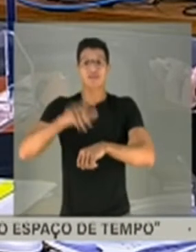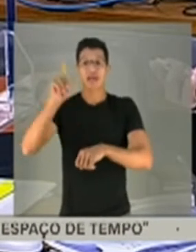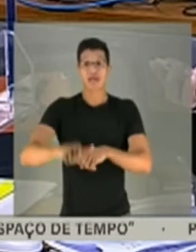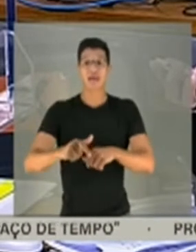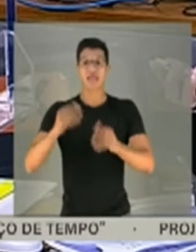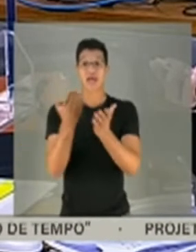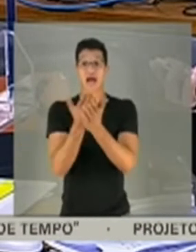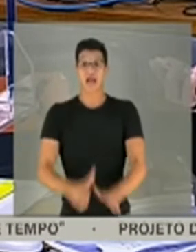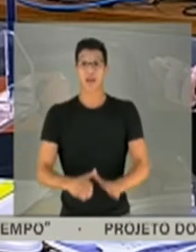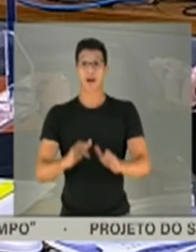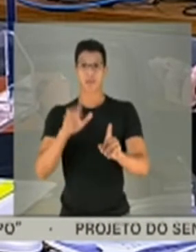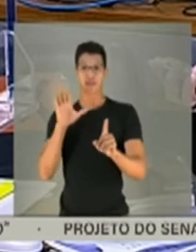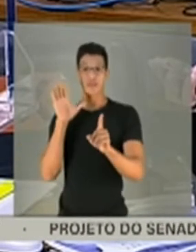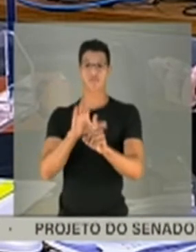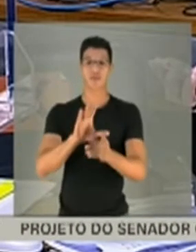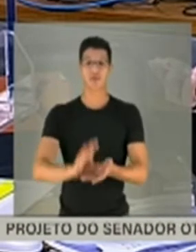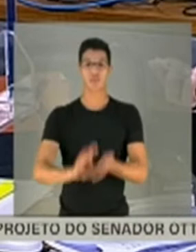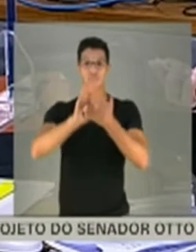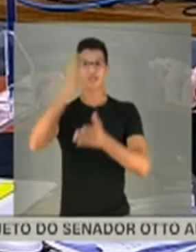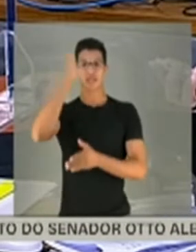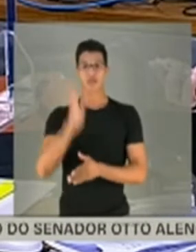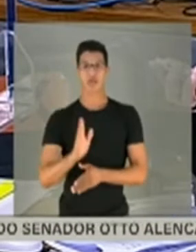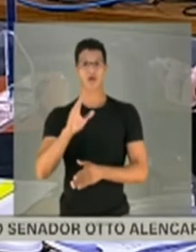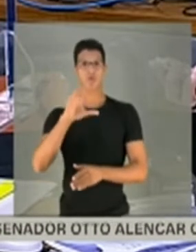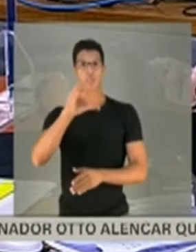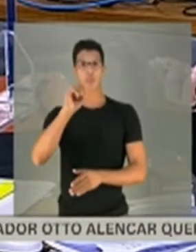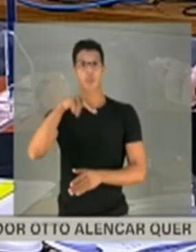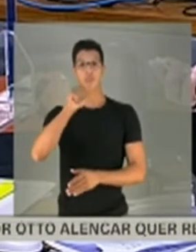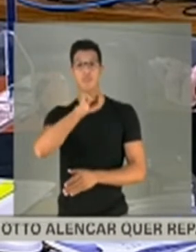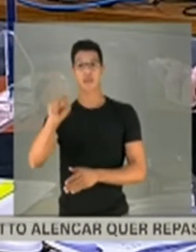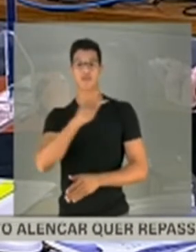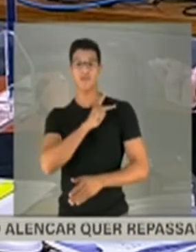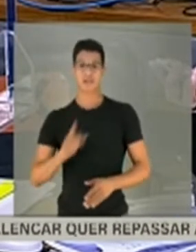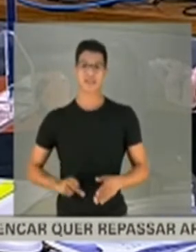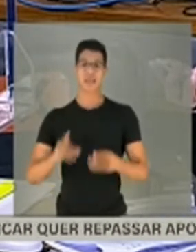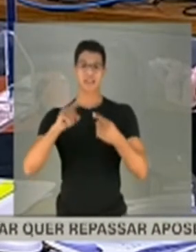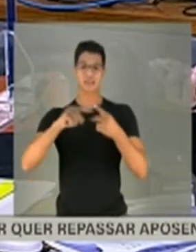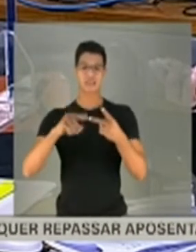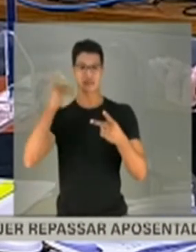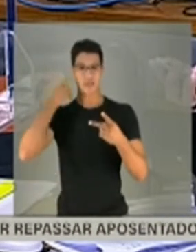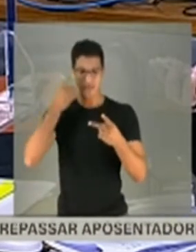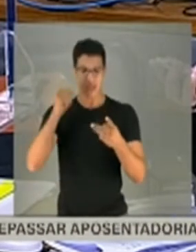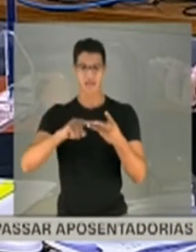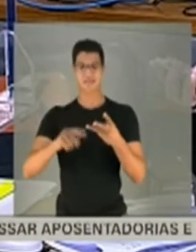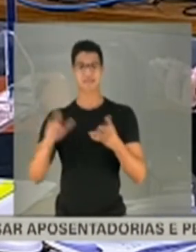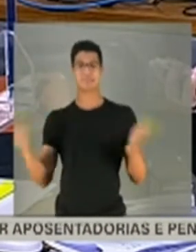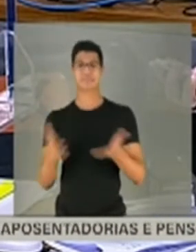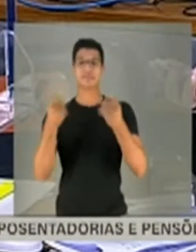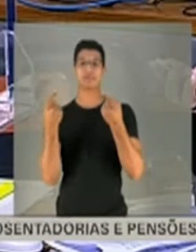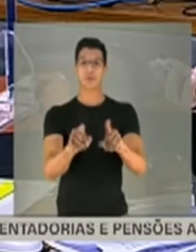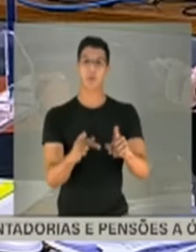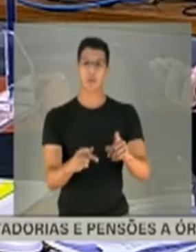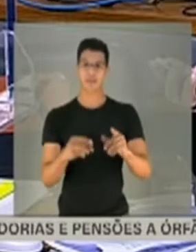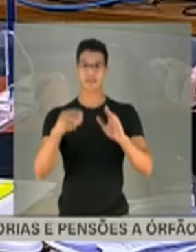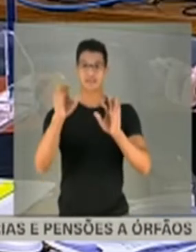é acabar com essa influência do Conselho Nacional de Saúde, que vai o presidente, vai a deputado, vai a todo mundo que é contra